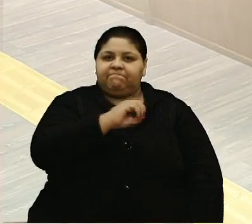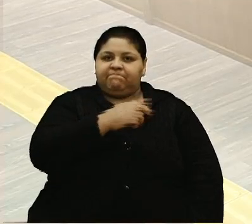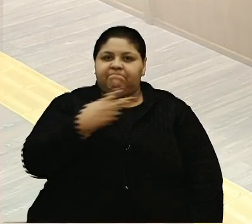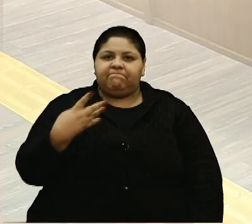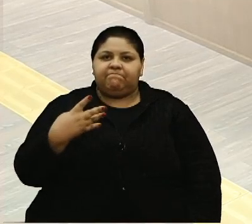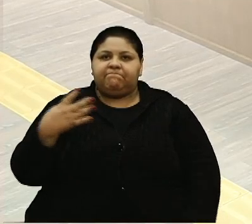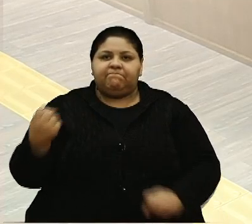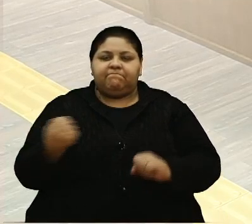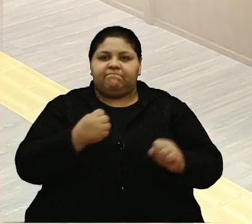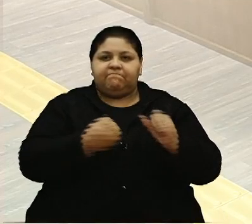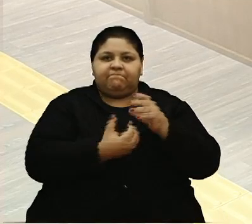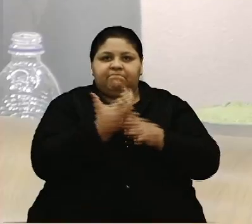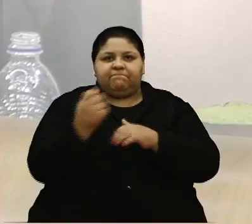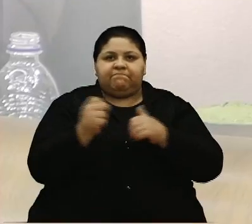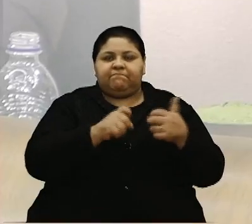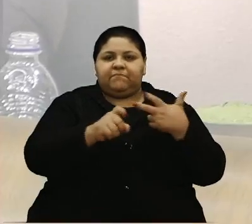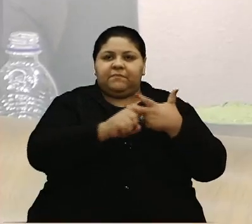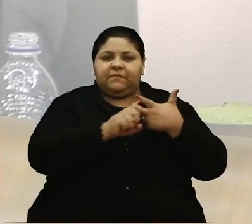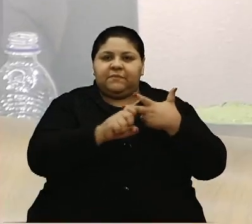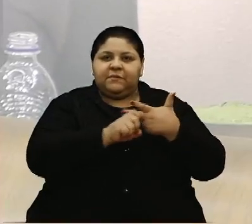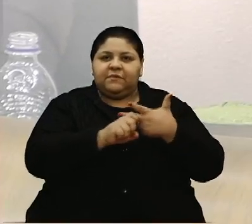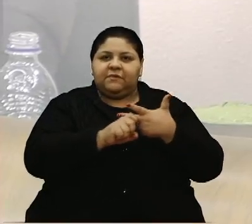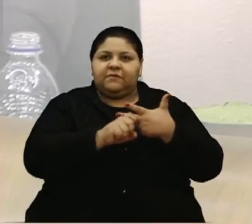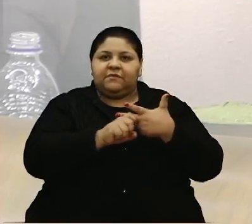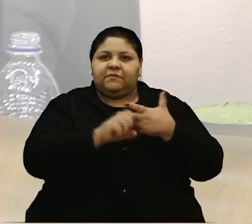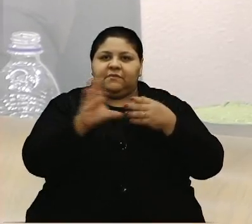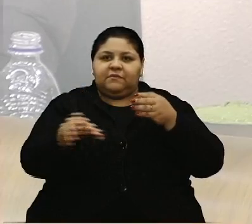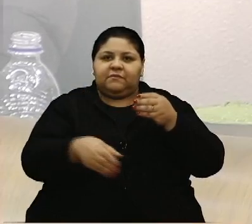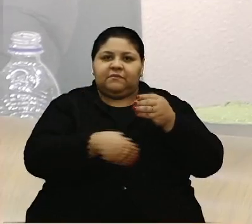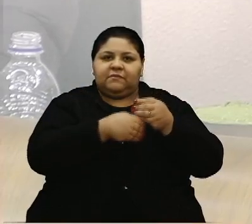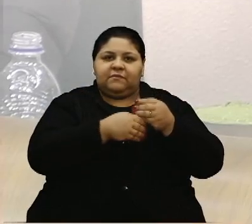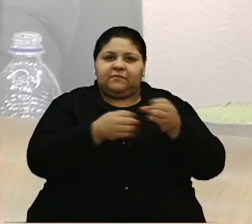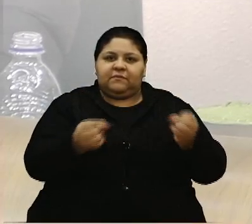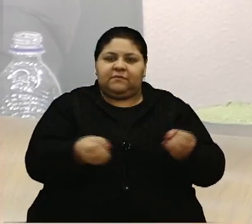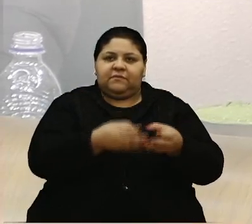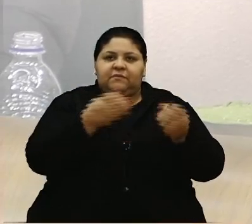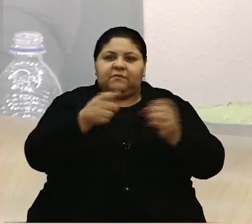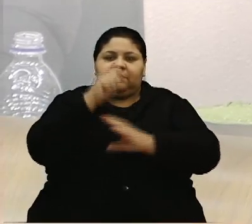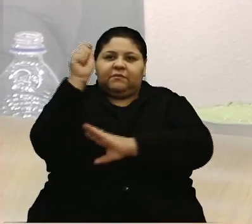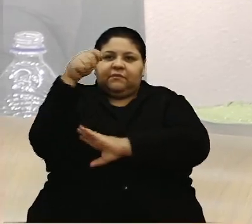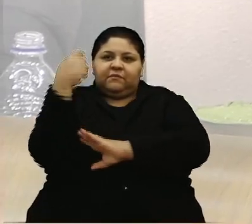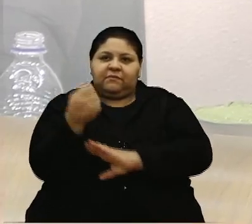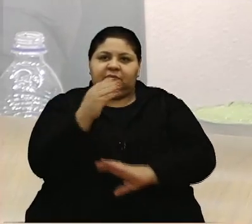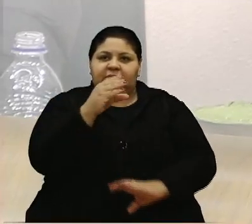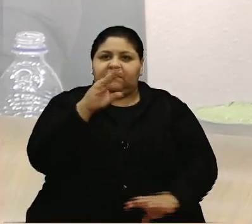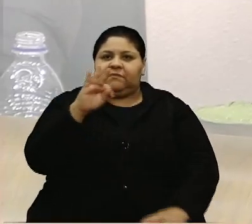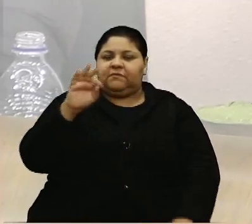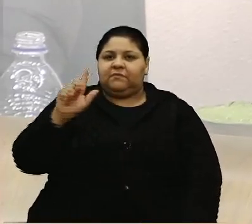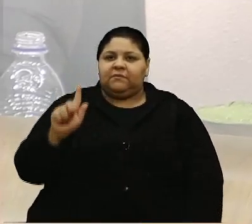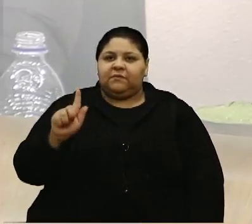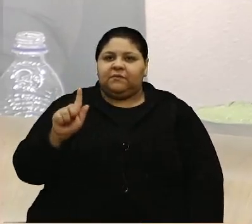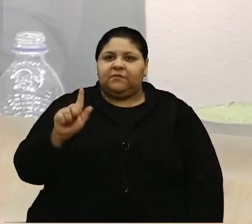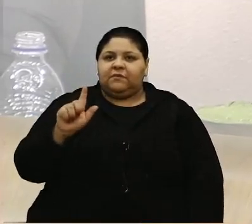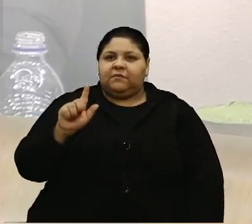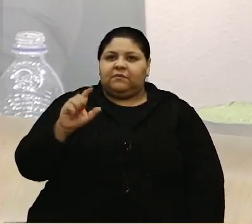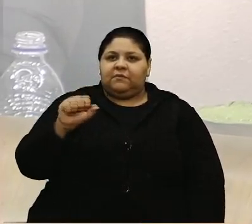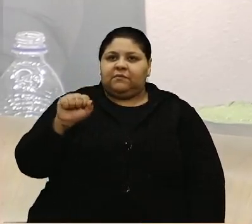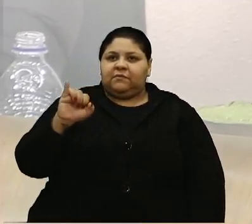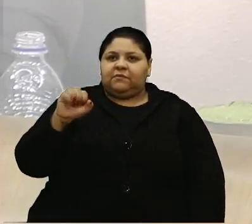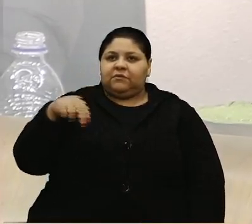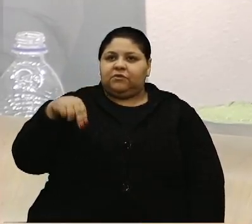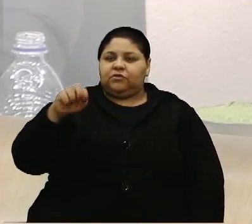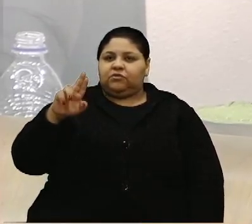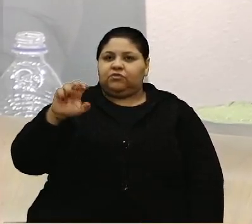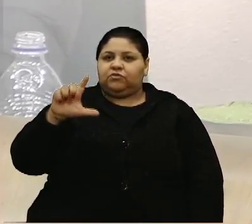2/2024, de autoria do Poder Executivo, que inclui a Festa Campeira do CTG Sinuelo do Pampa no calendário oficial